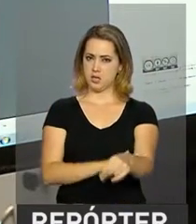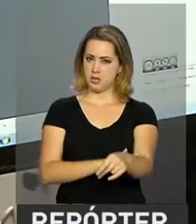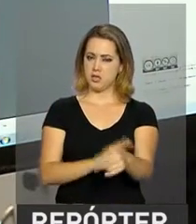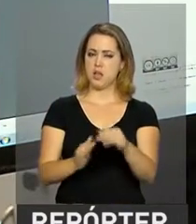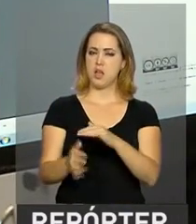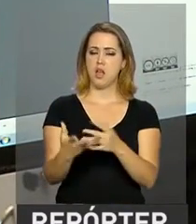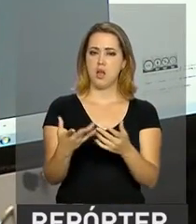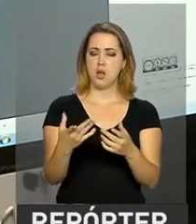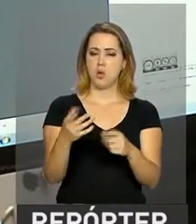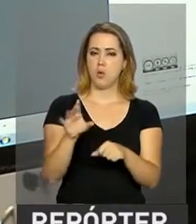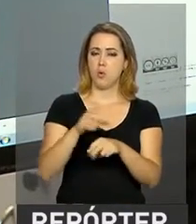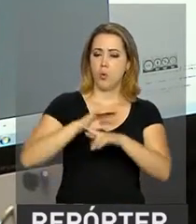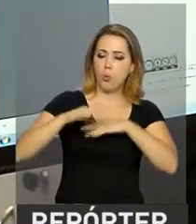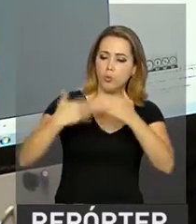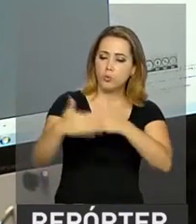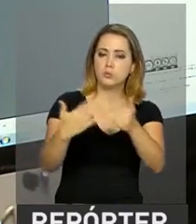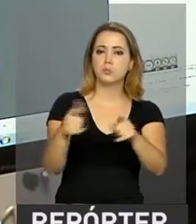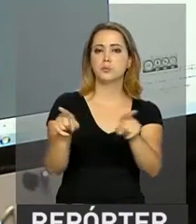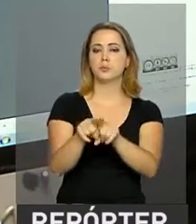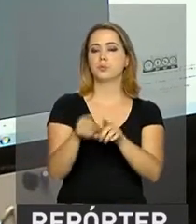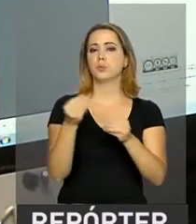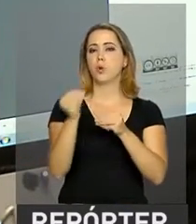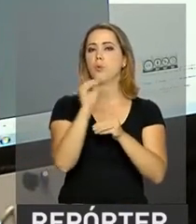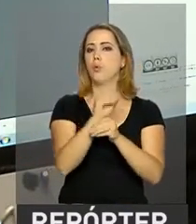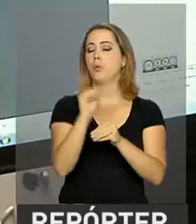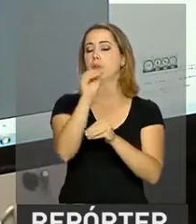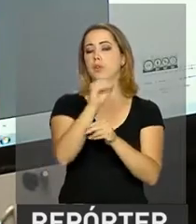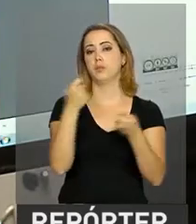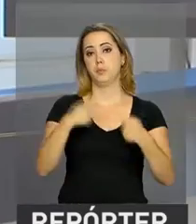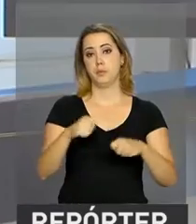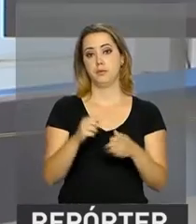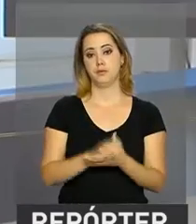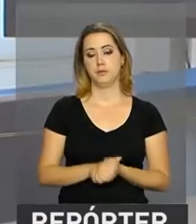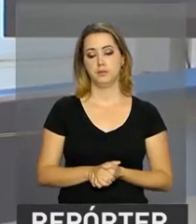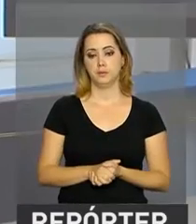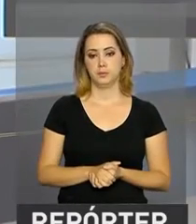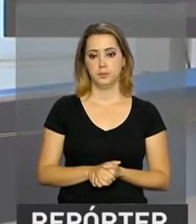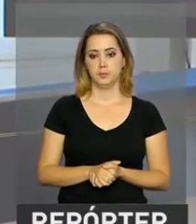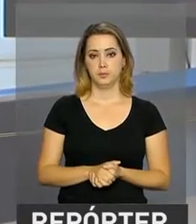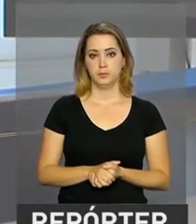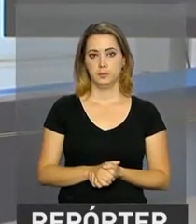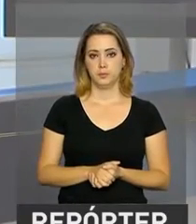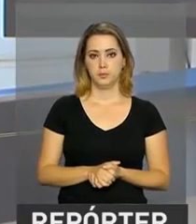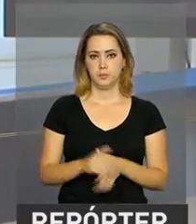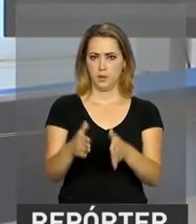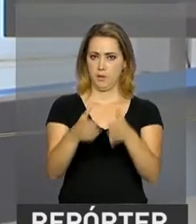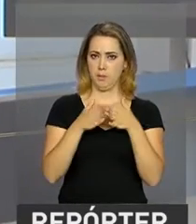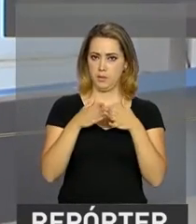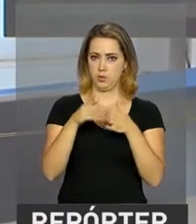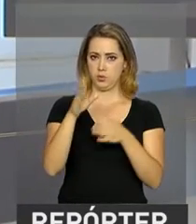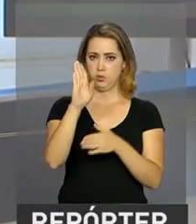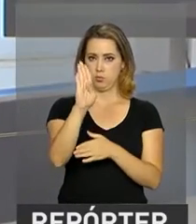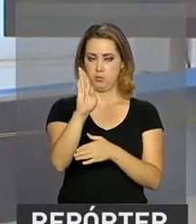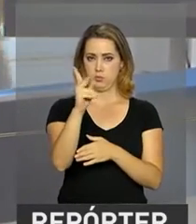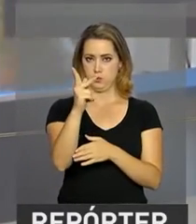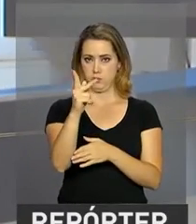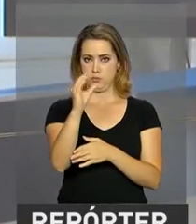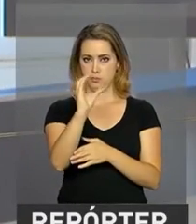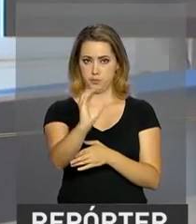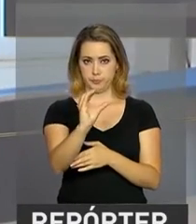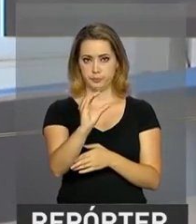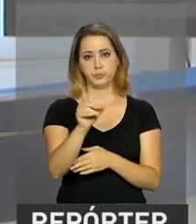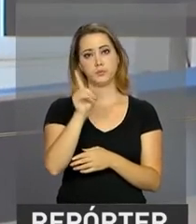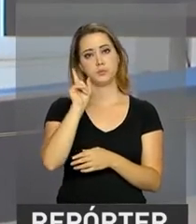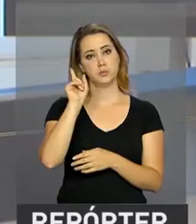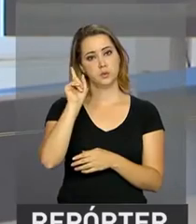dos pacientes da evolução do tratamento que deve ser oferecido solicitar o bpc benefício de prestação